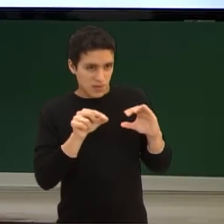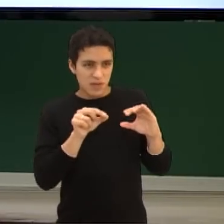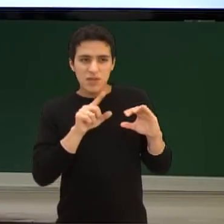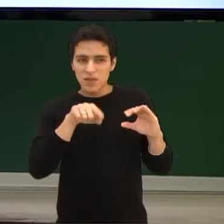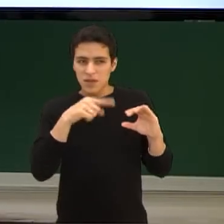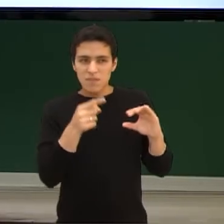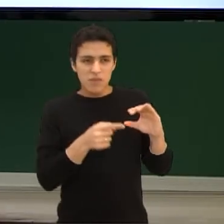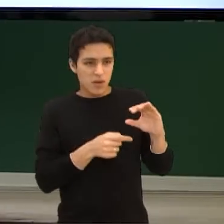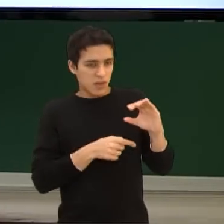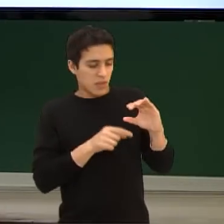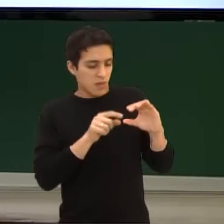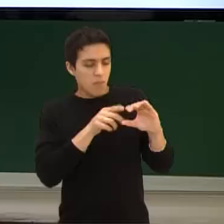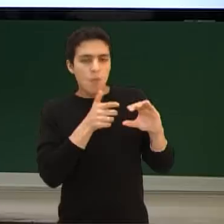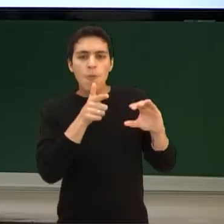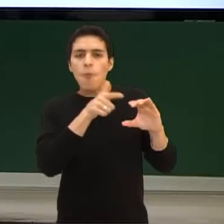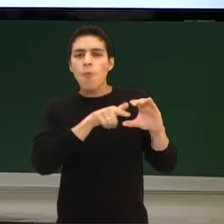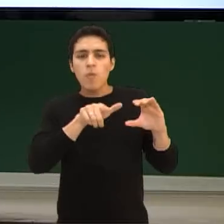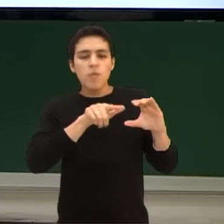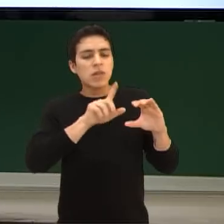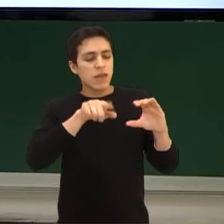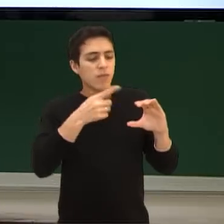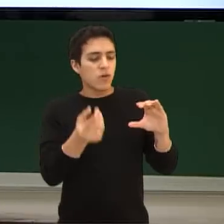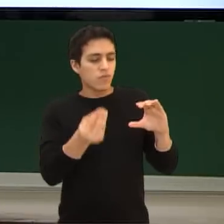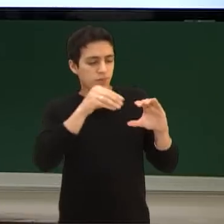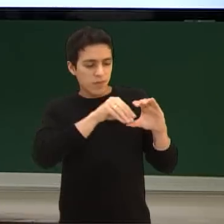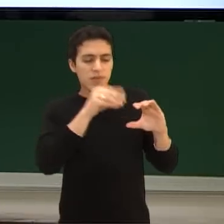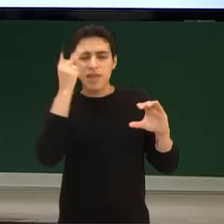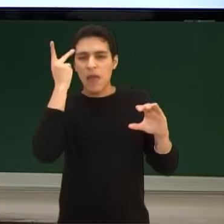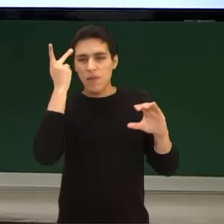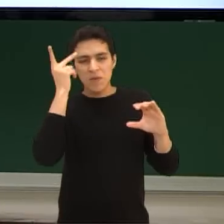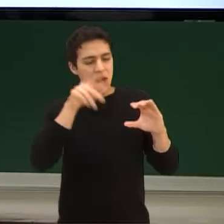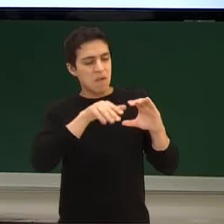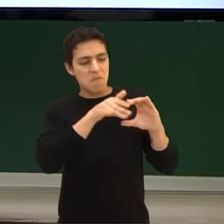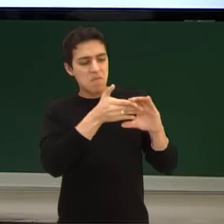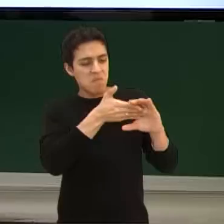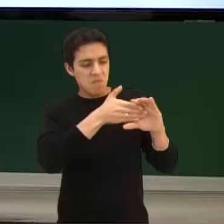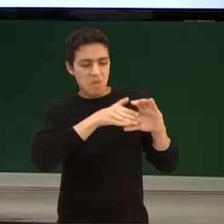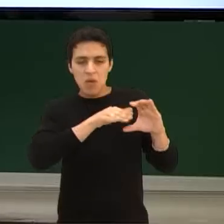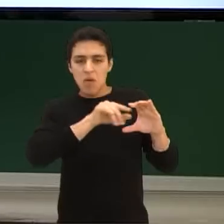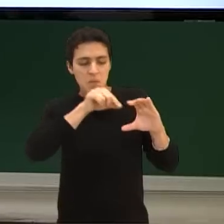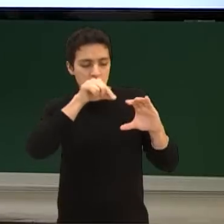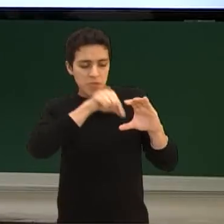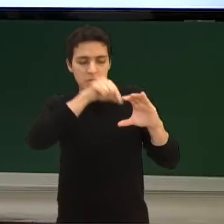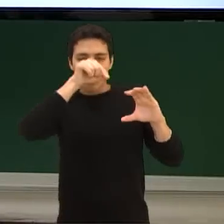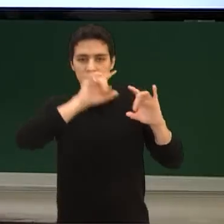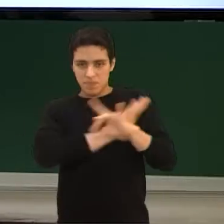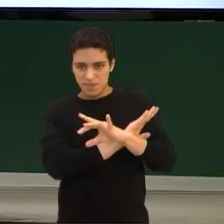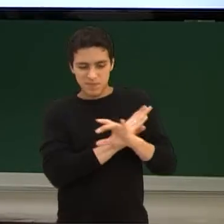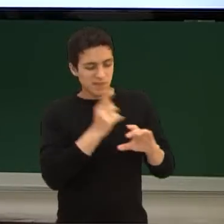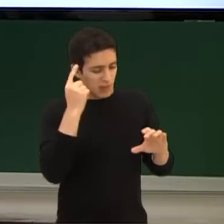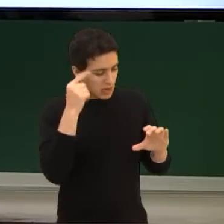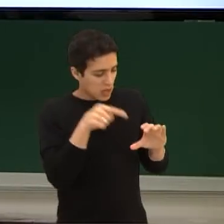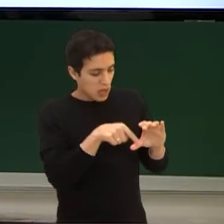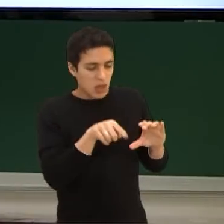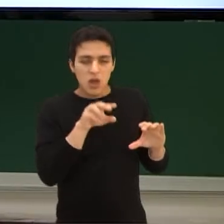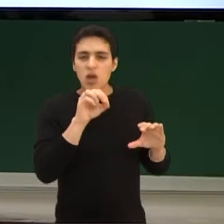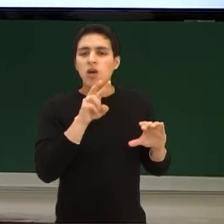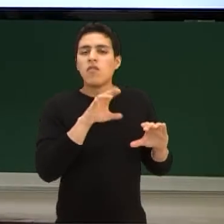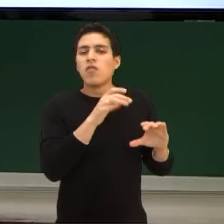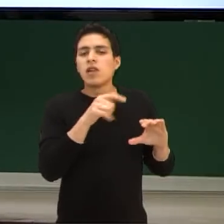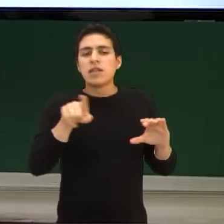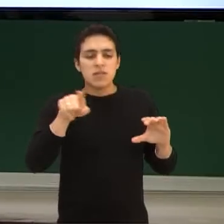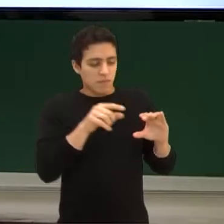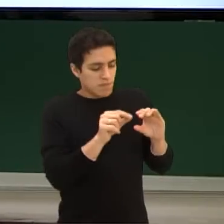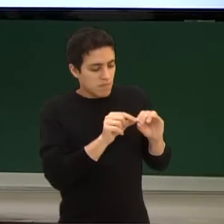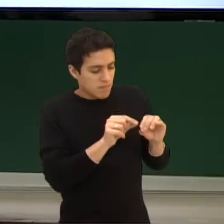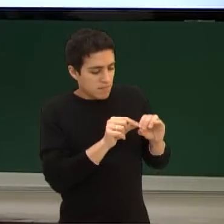é preenchido, tá? Ele é como se fosse tapado naturalmente. Então, lembrando que essa ovulação, ela geralmente